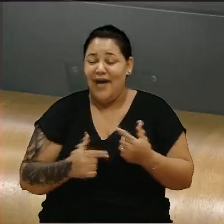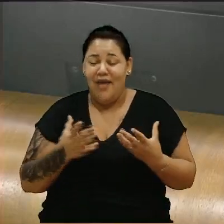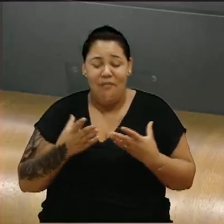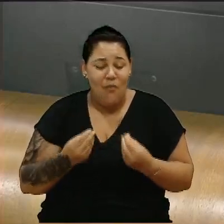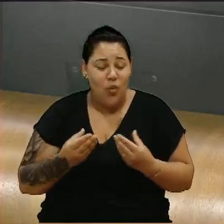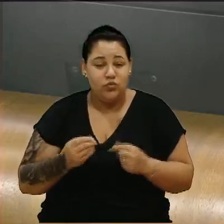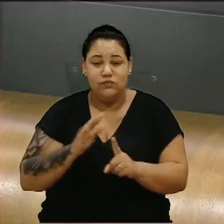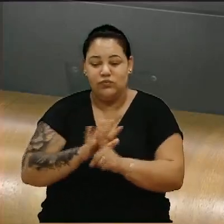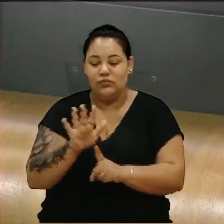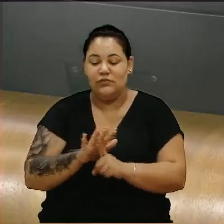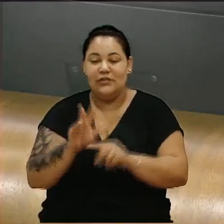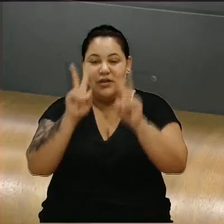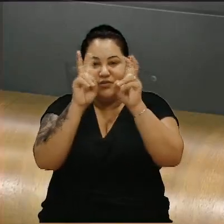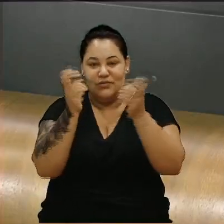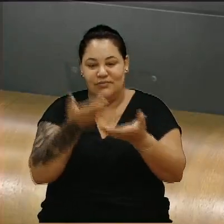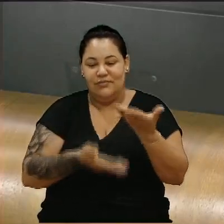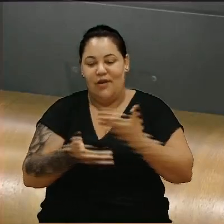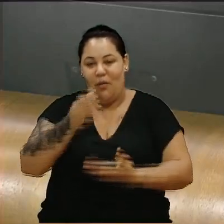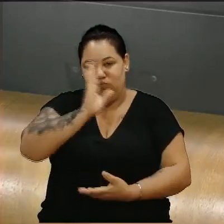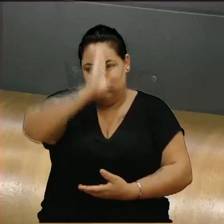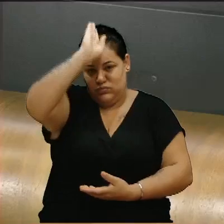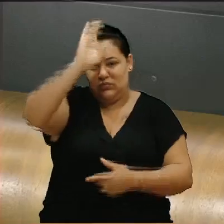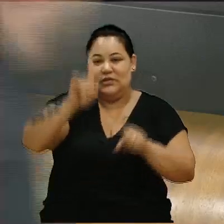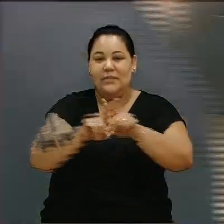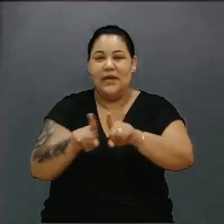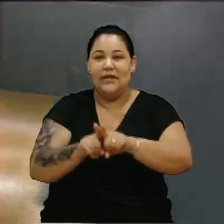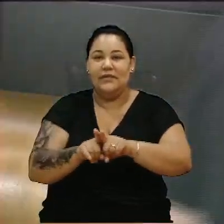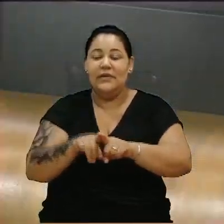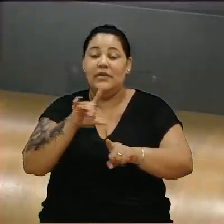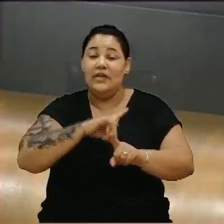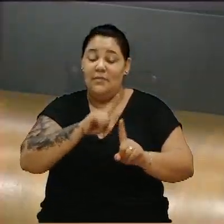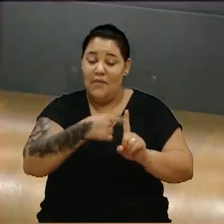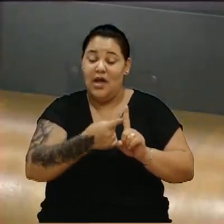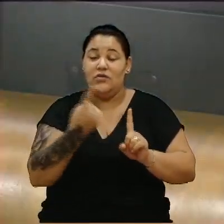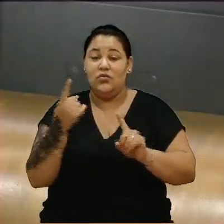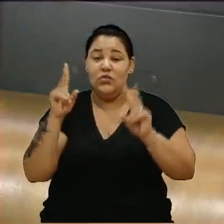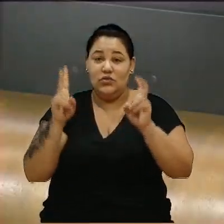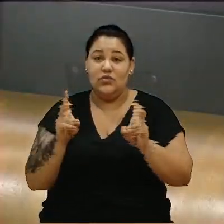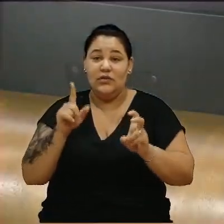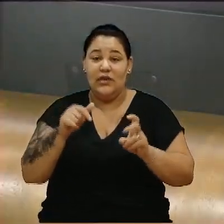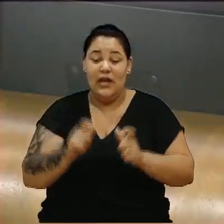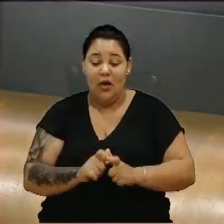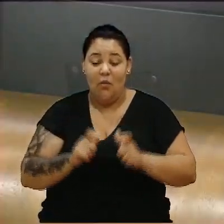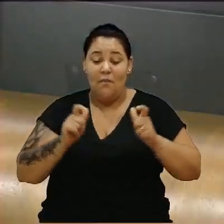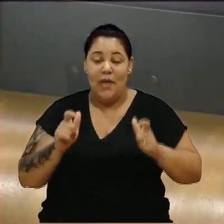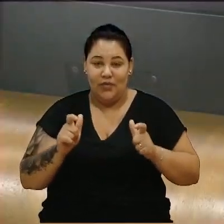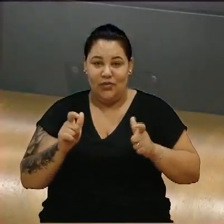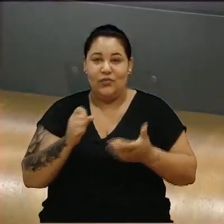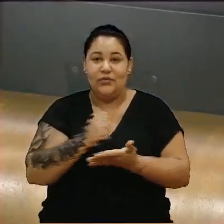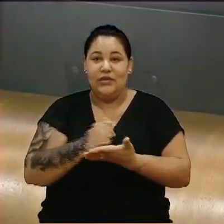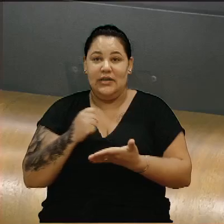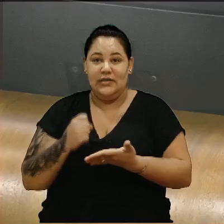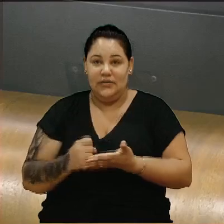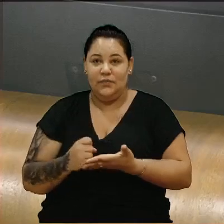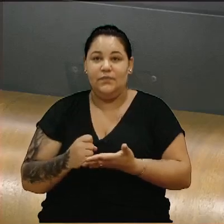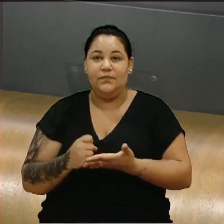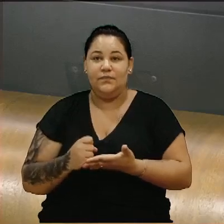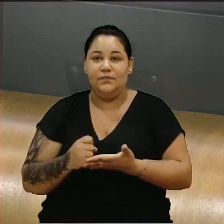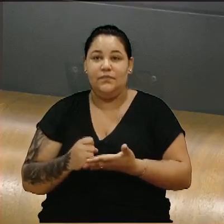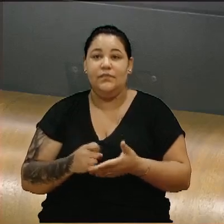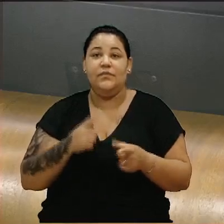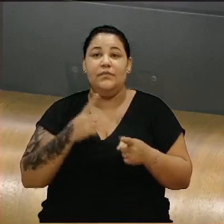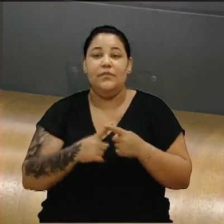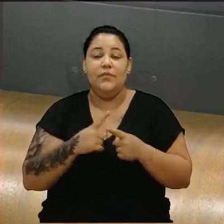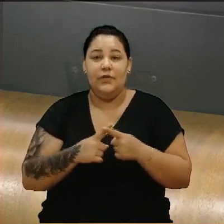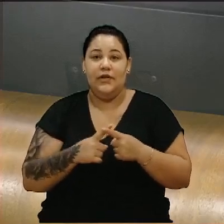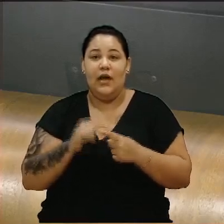demandas e nas pautas do Bombeiro Militar. E tem mais uma pauta em específica, que é o aumento de efetivo do Corpo de Bombeiro Militar, porque ocorre,